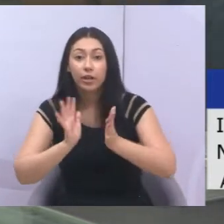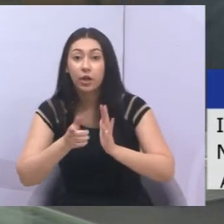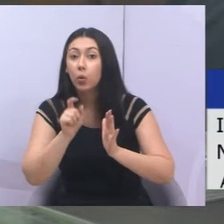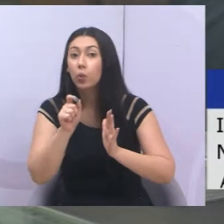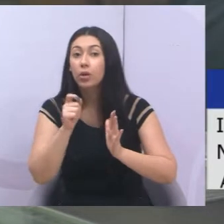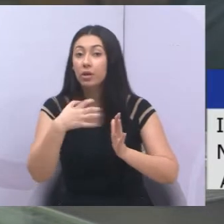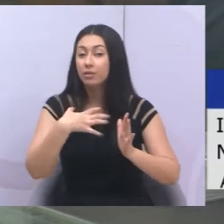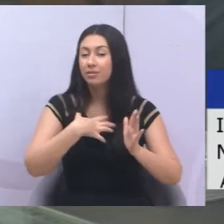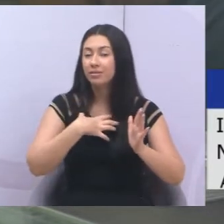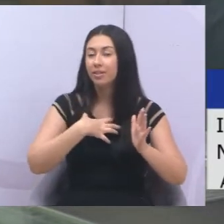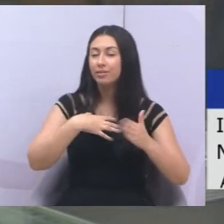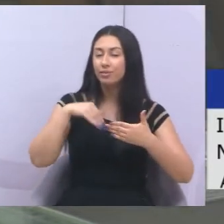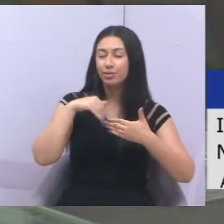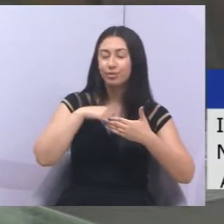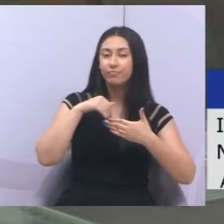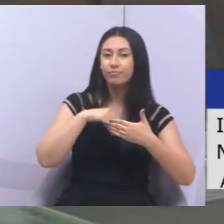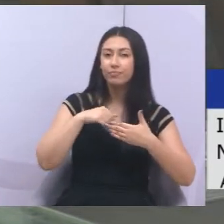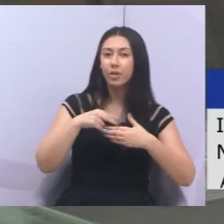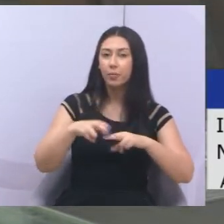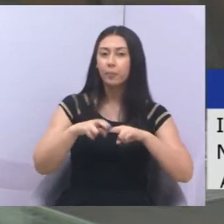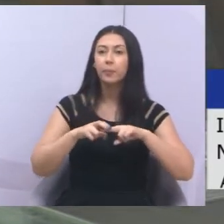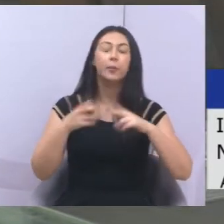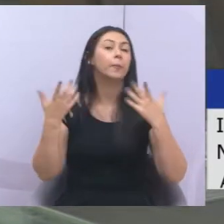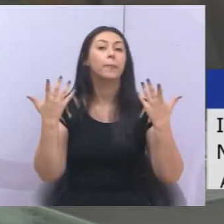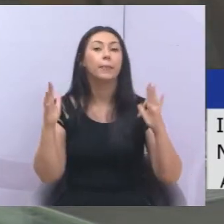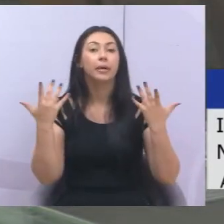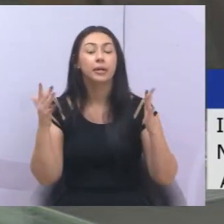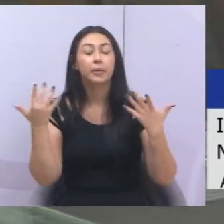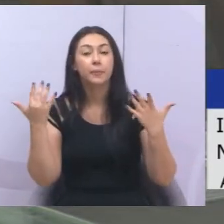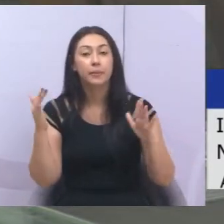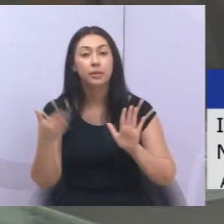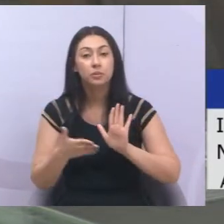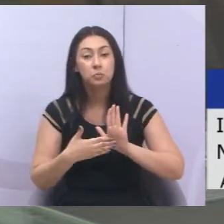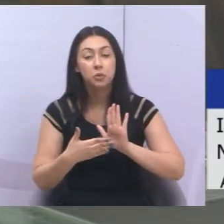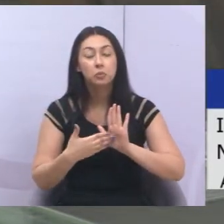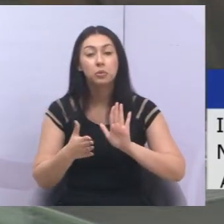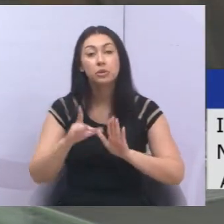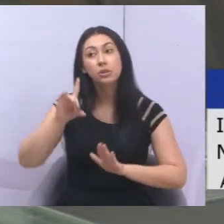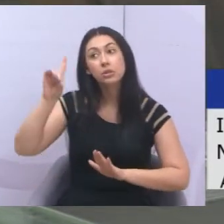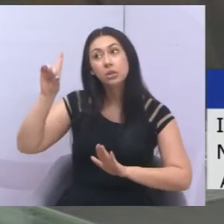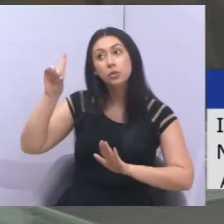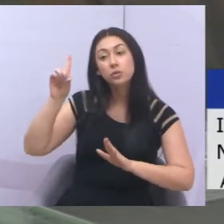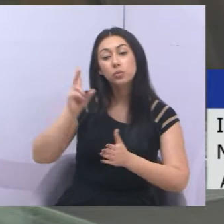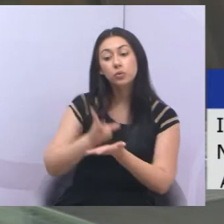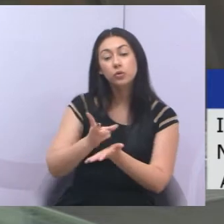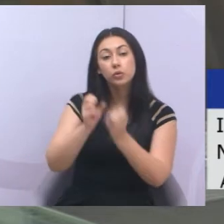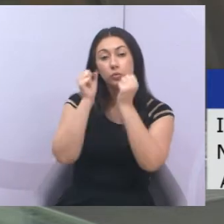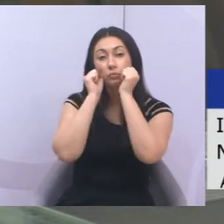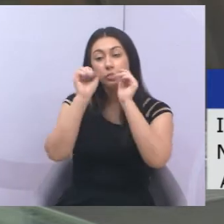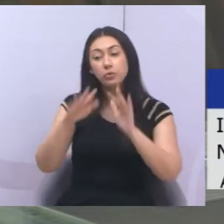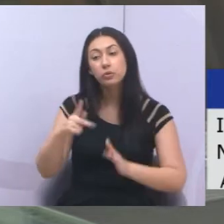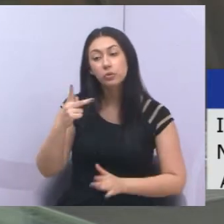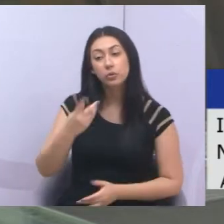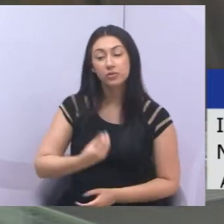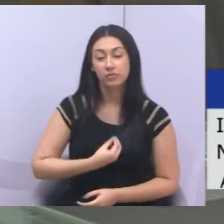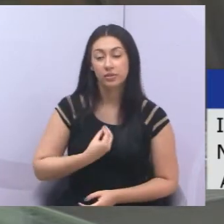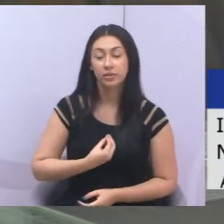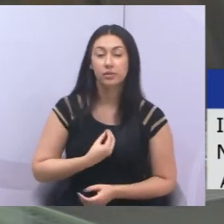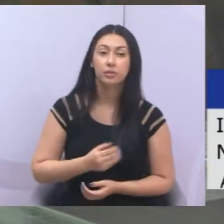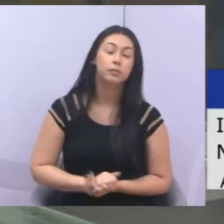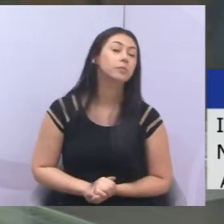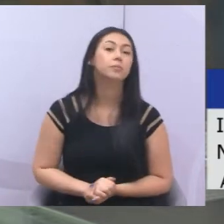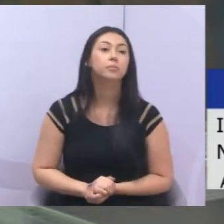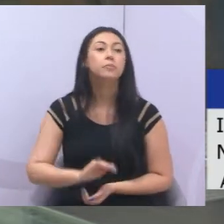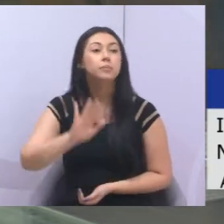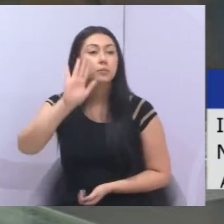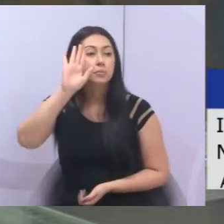cheio o coração. Então, parabéns, pastor, por essa propositura. Deus continue abençoando a sua vida e iluminando a sua vida.